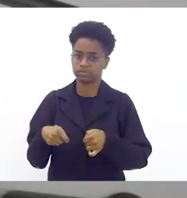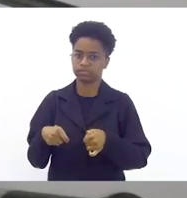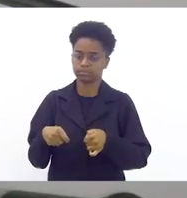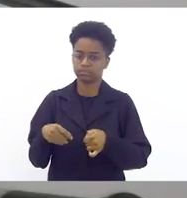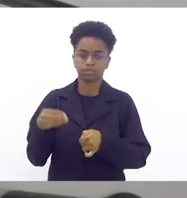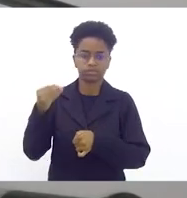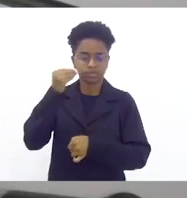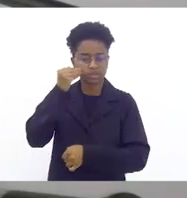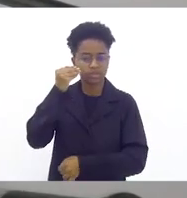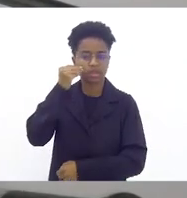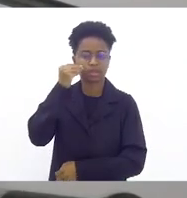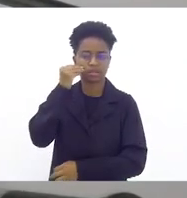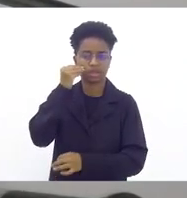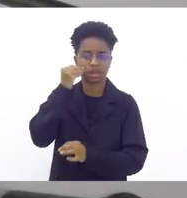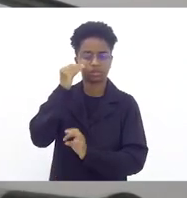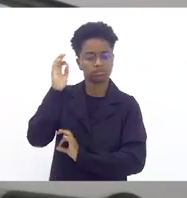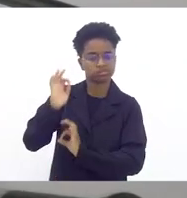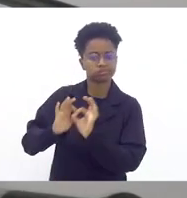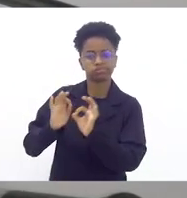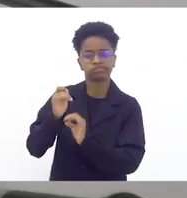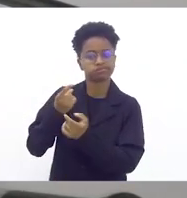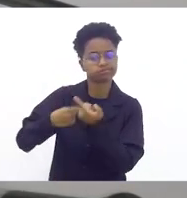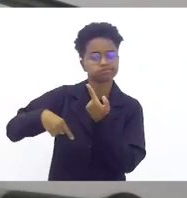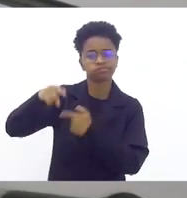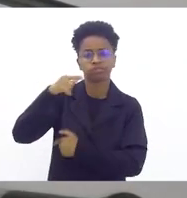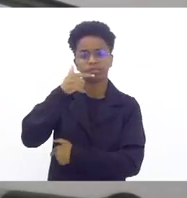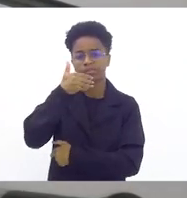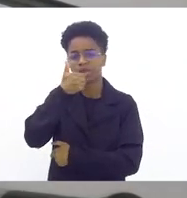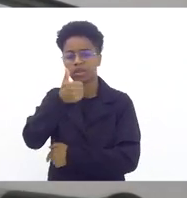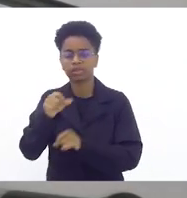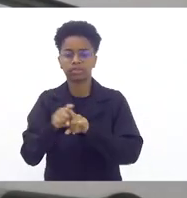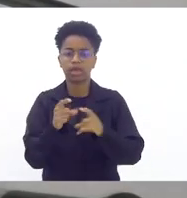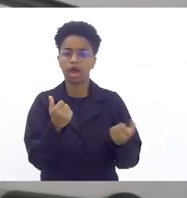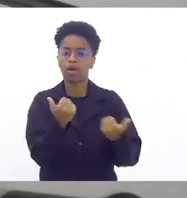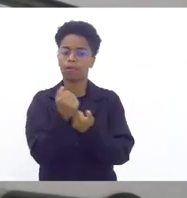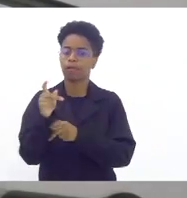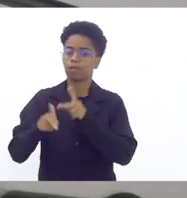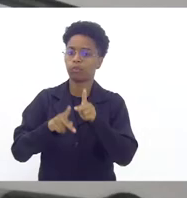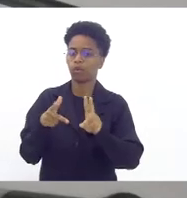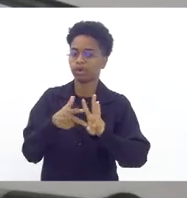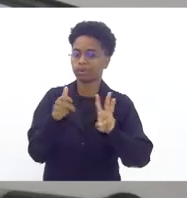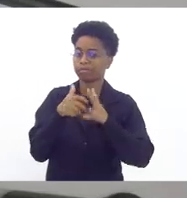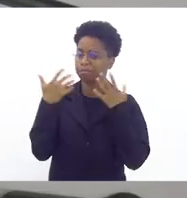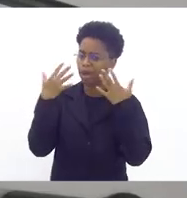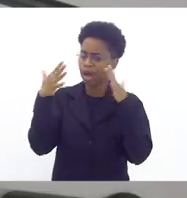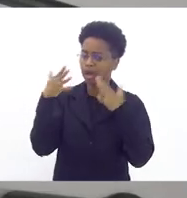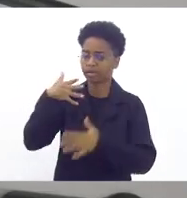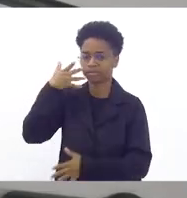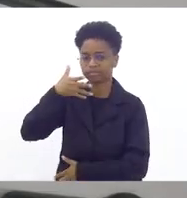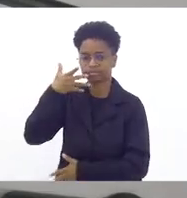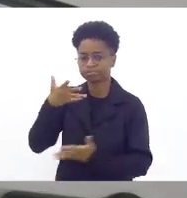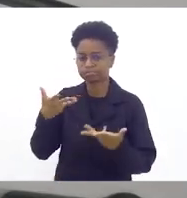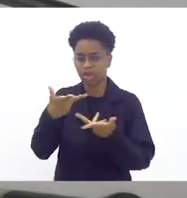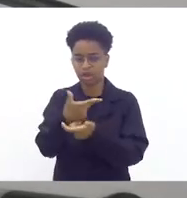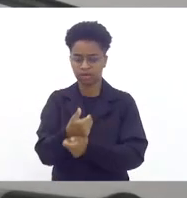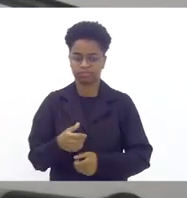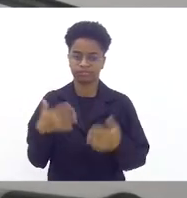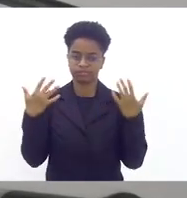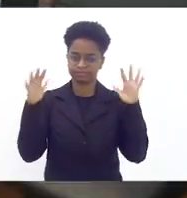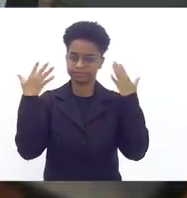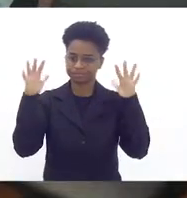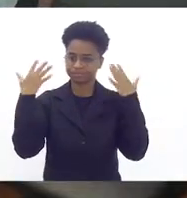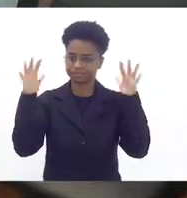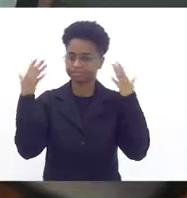reparação, solidificação e apoio dos povos indígenas. Parabéns pela sua excelente fala. Muito bom, muito bom, José Mar.